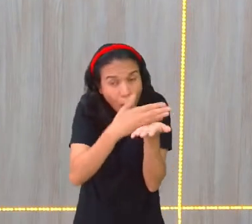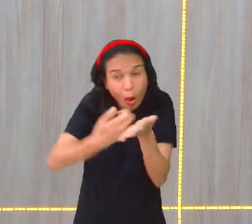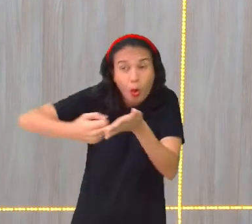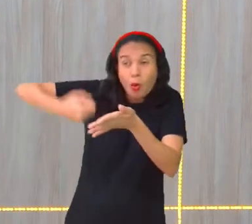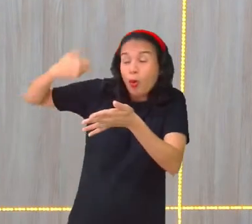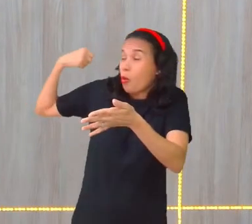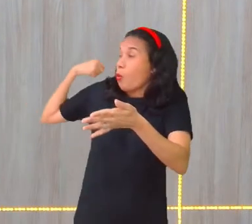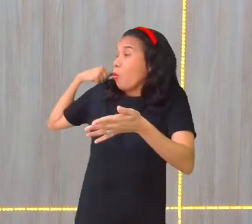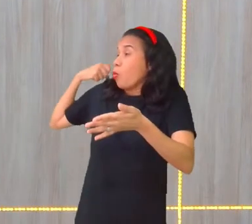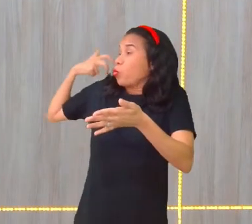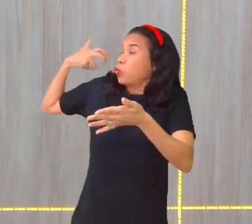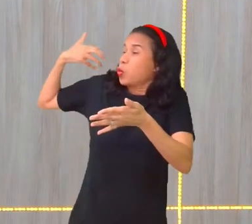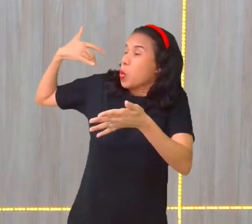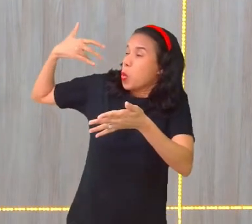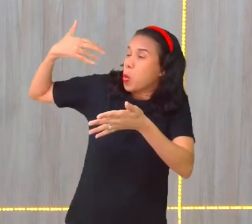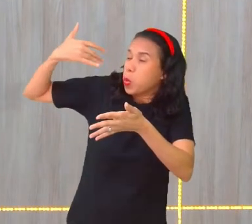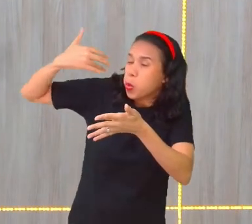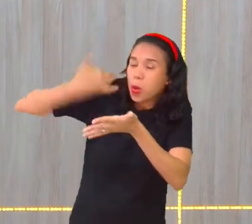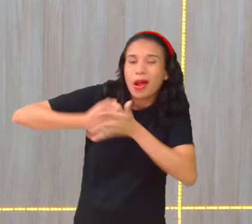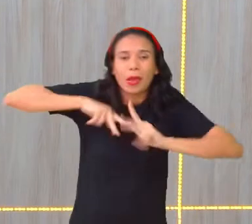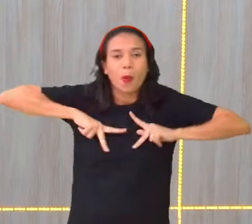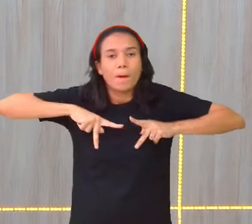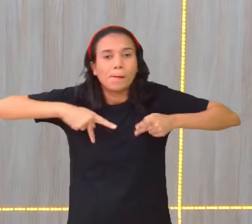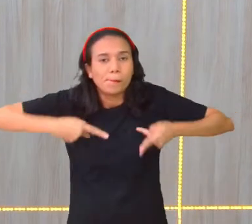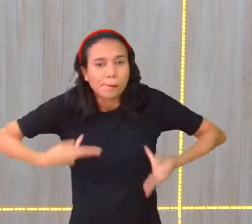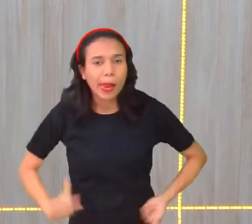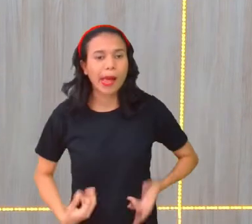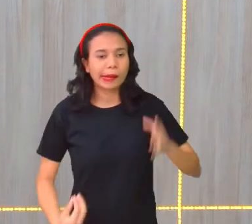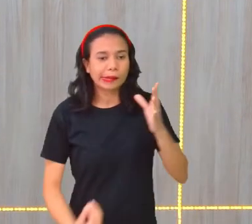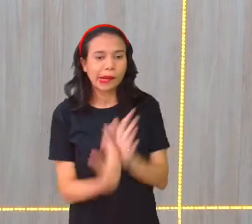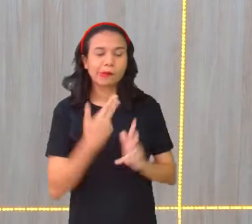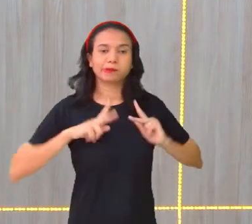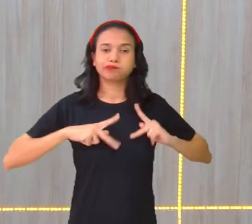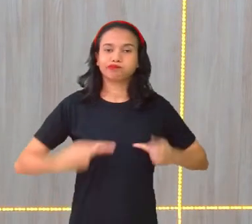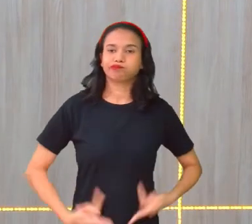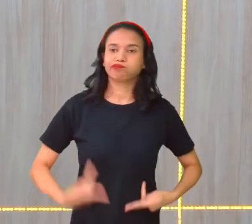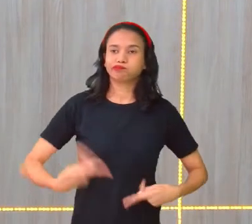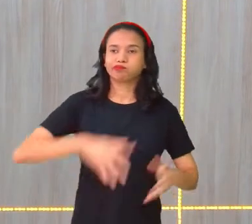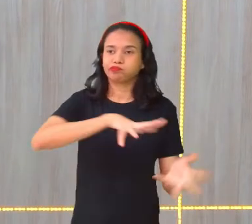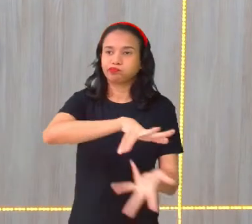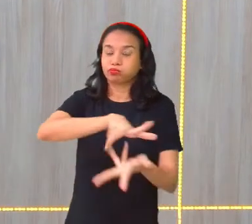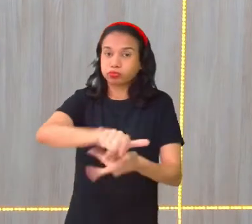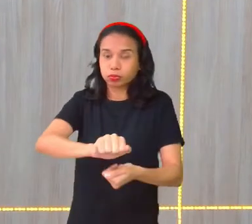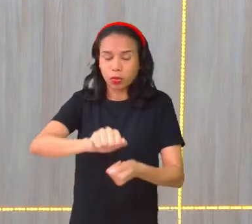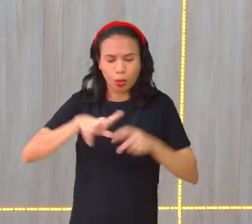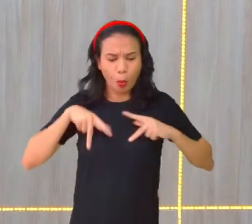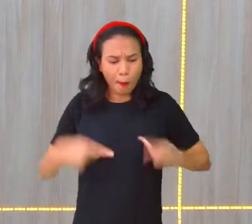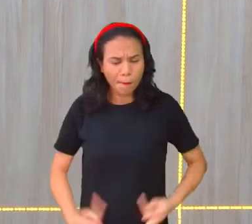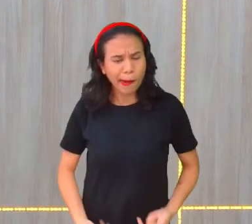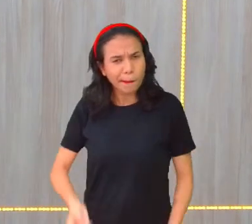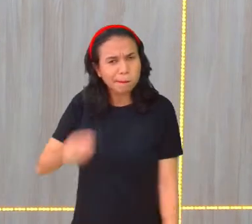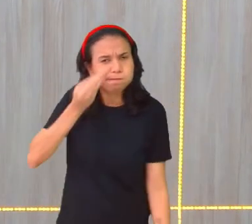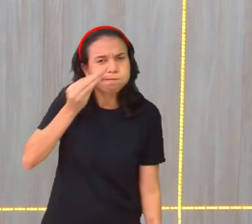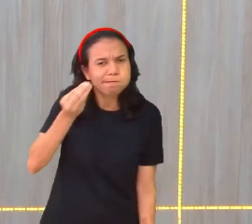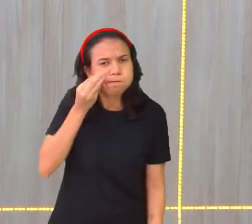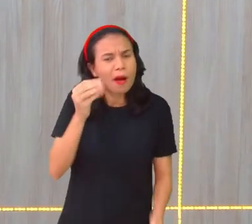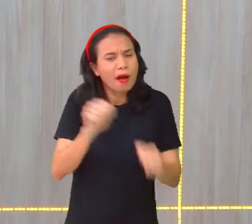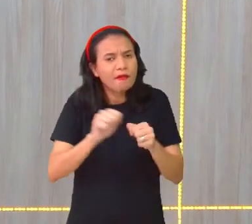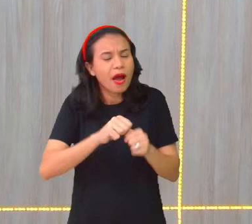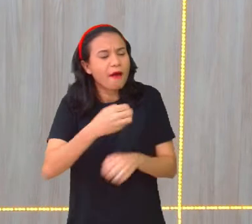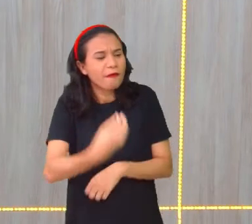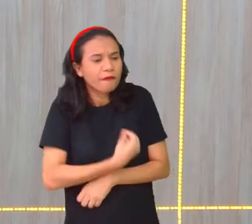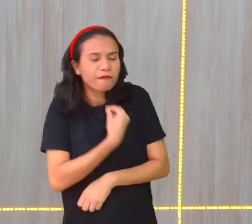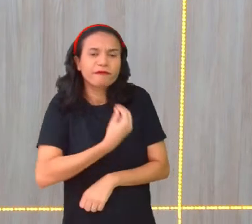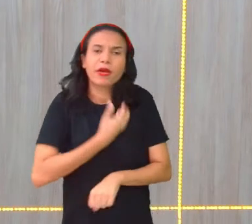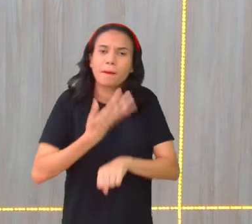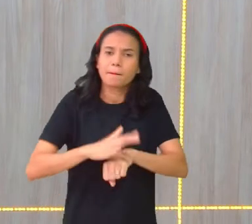da humanidade, né, do surgimento do homem no nosso planeta, gente, que o homem tenta fazer com que a vida dele